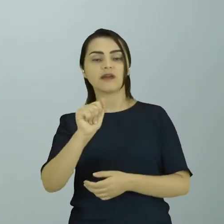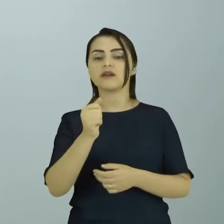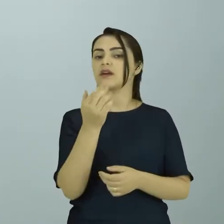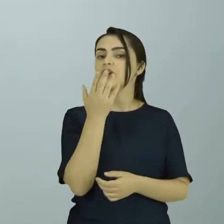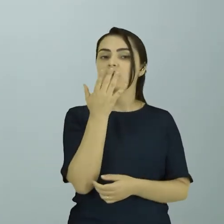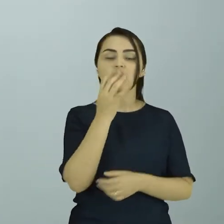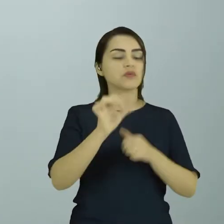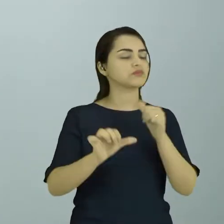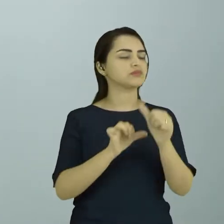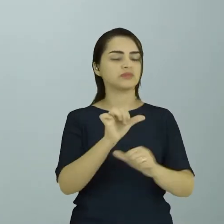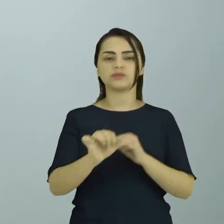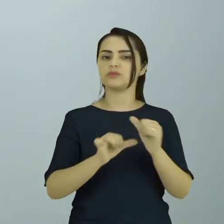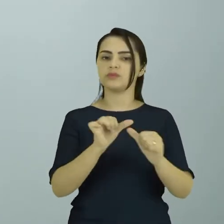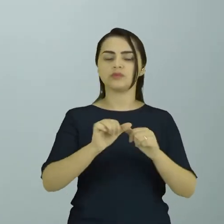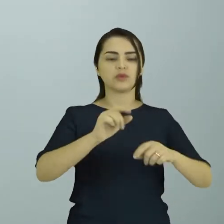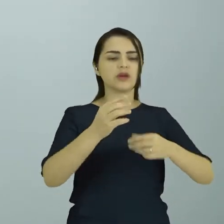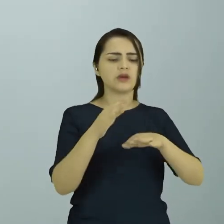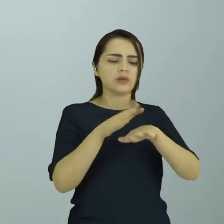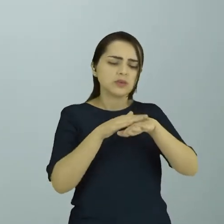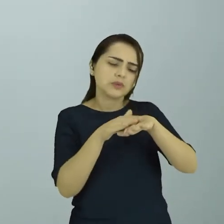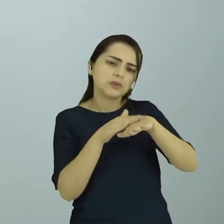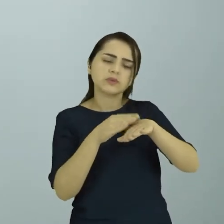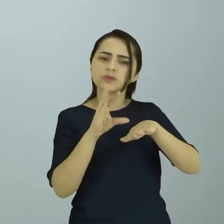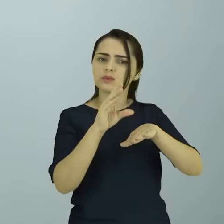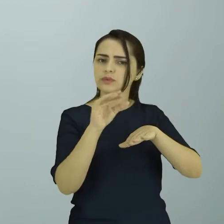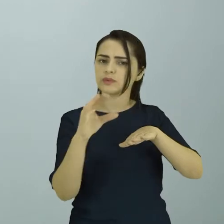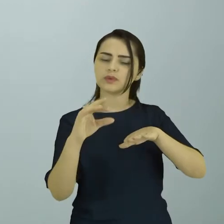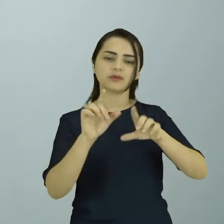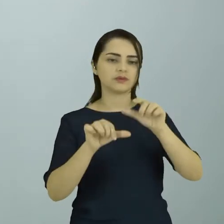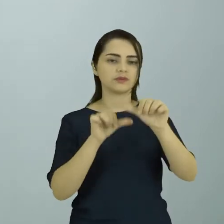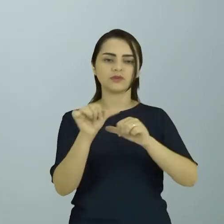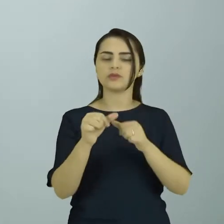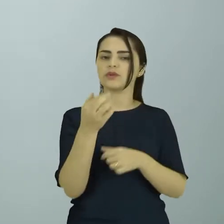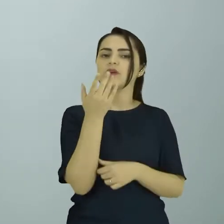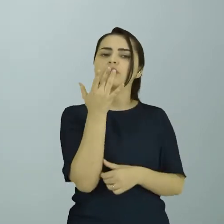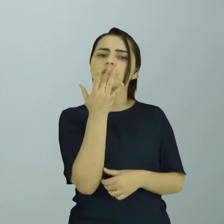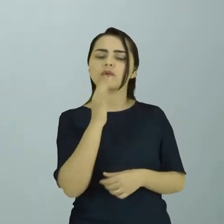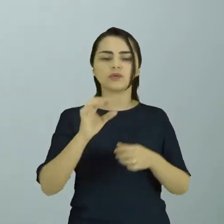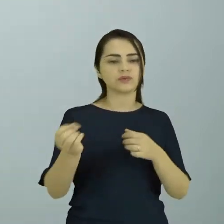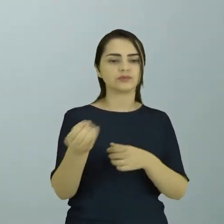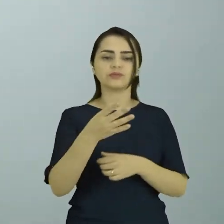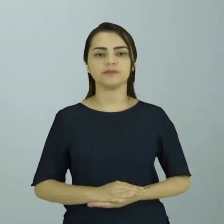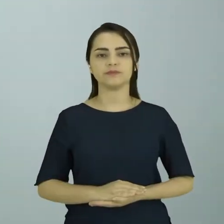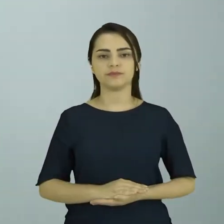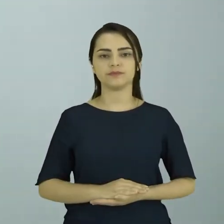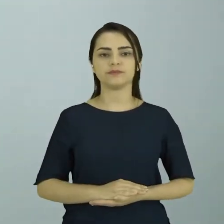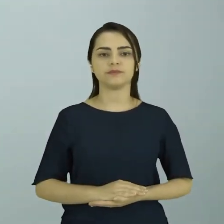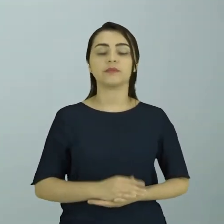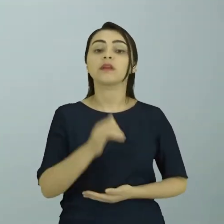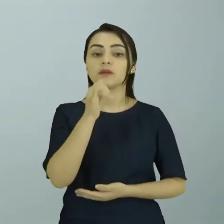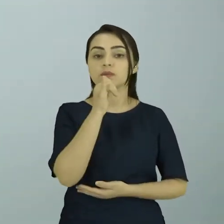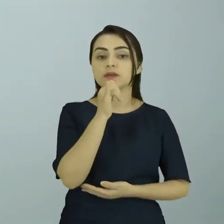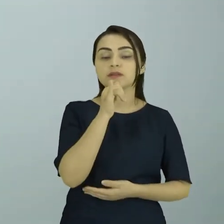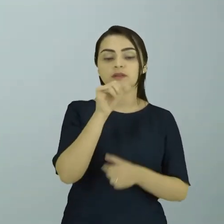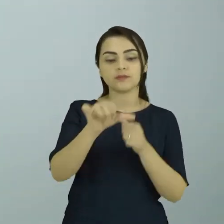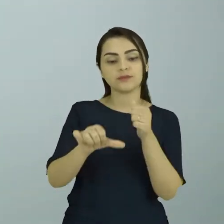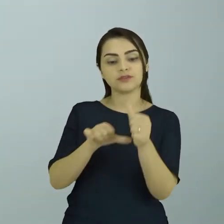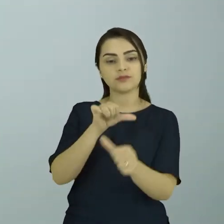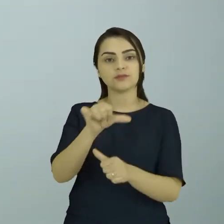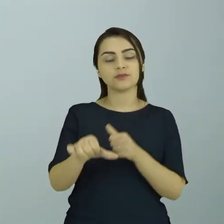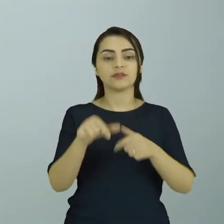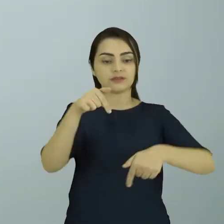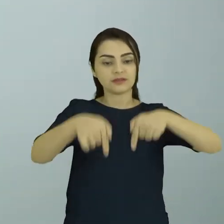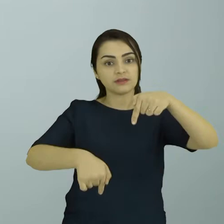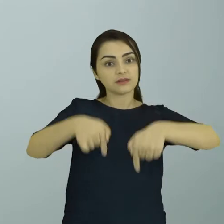cor, não mudou a sua textura e nem houve o surgimento de uma nova substância, não é verdade? Um exemplo de transformação